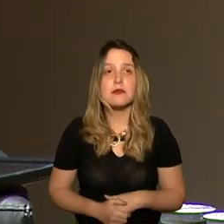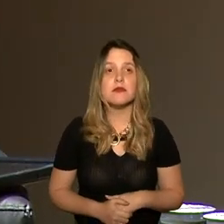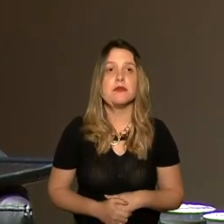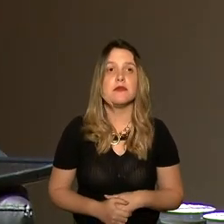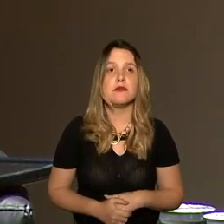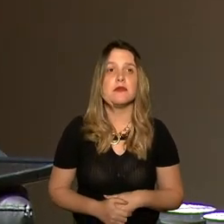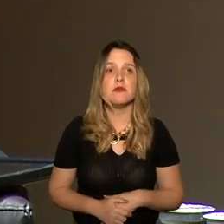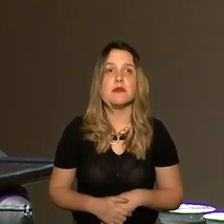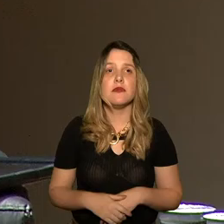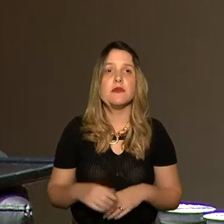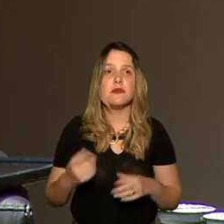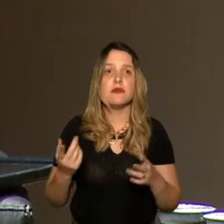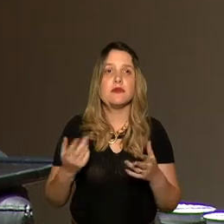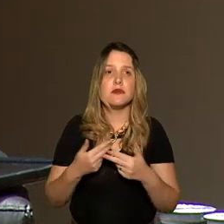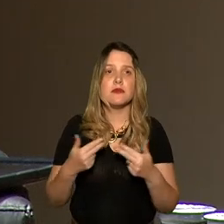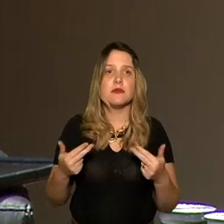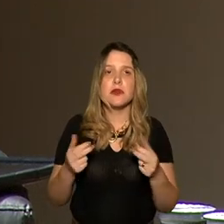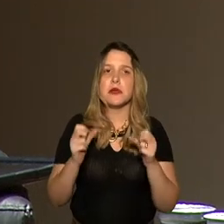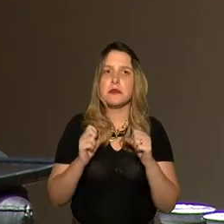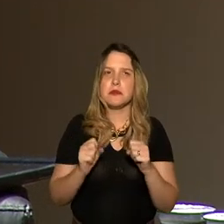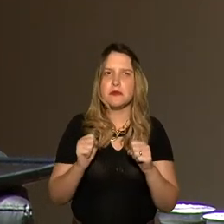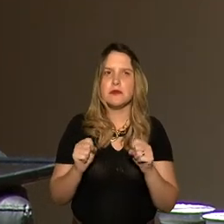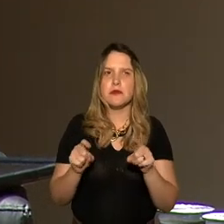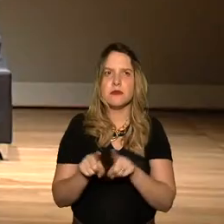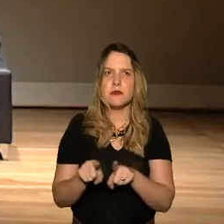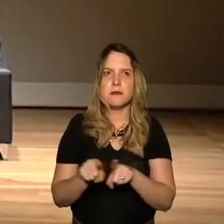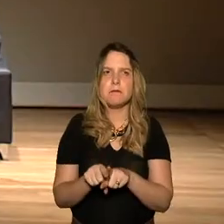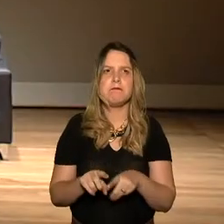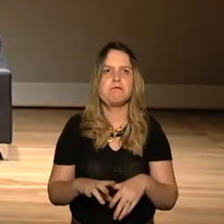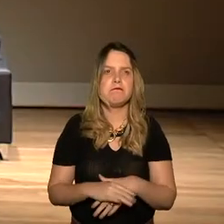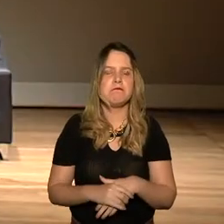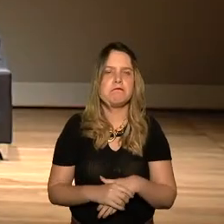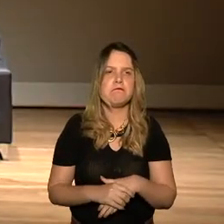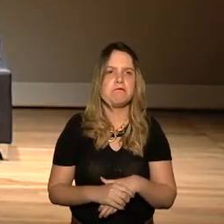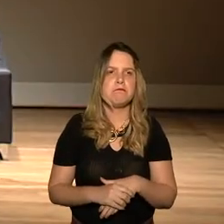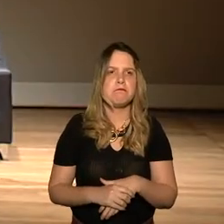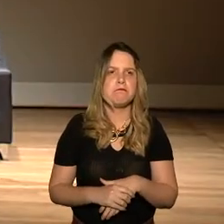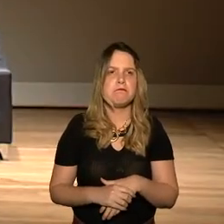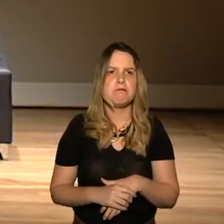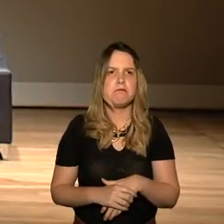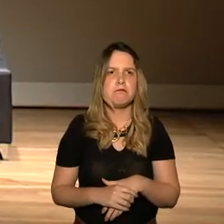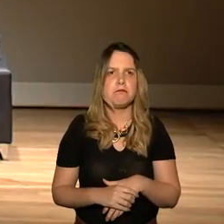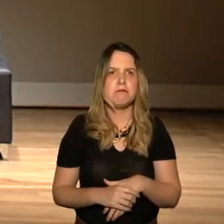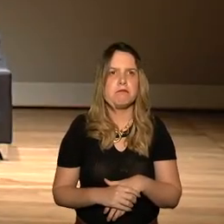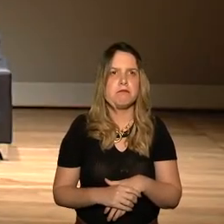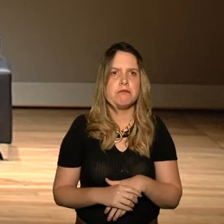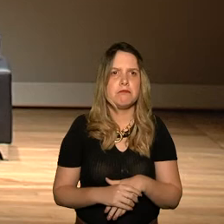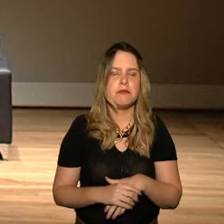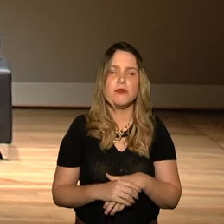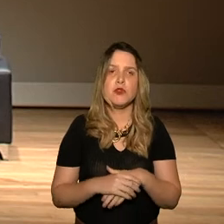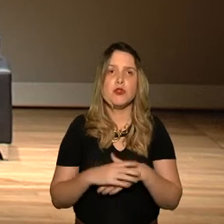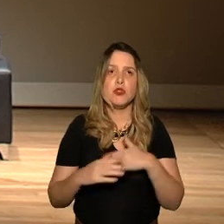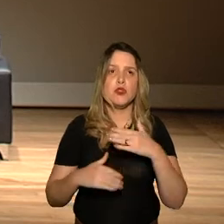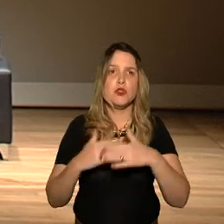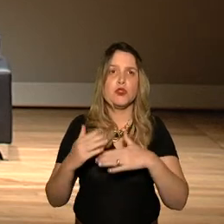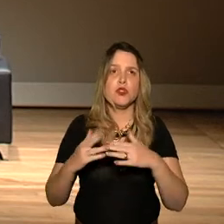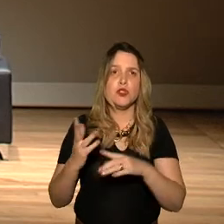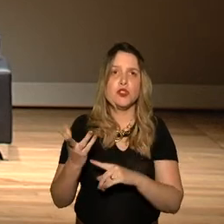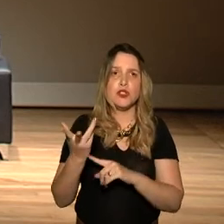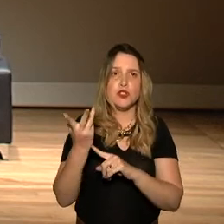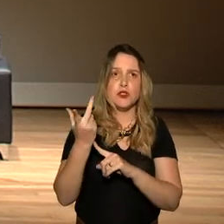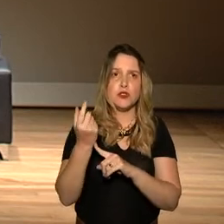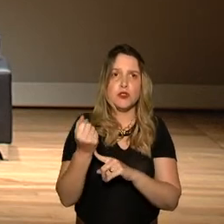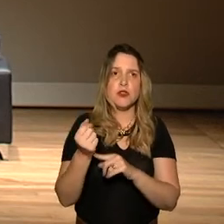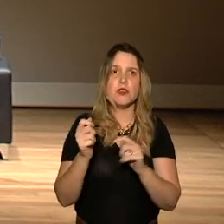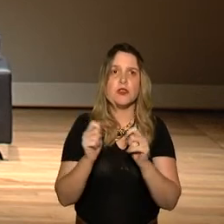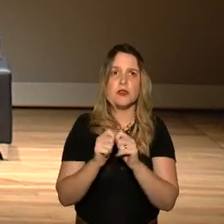da sociedade mas dentro das escolas também é curioso né Que nas instituições culturais os